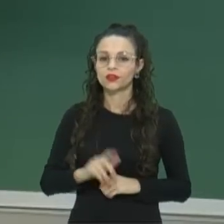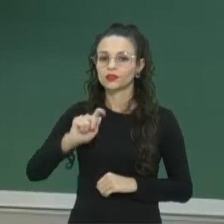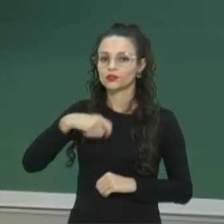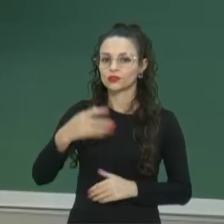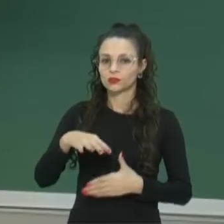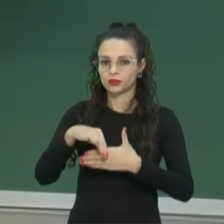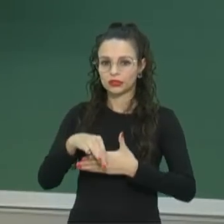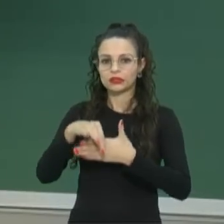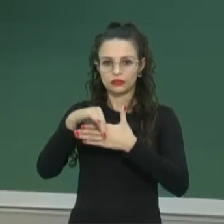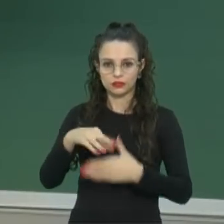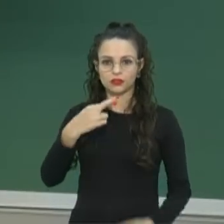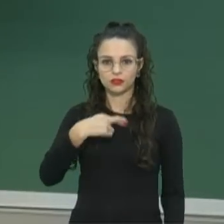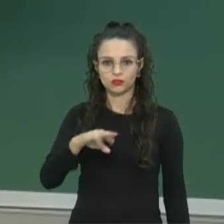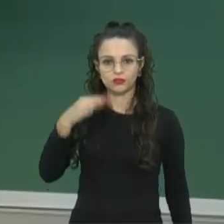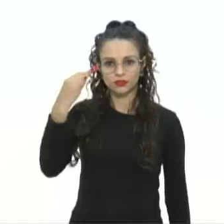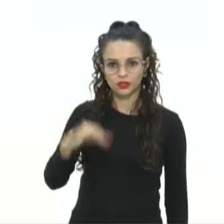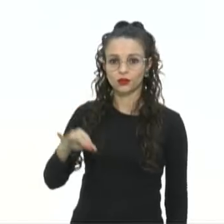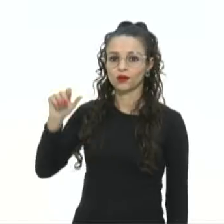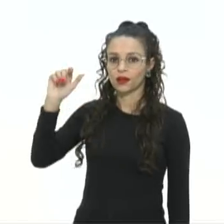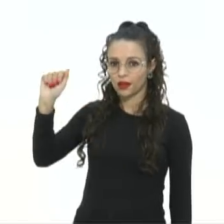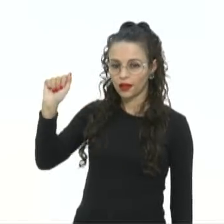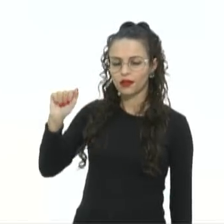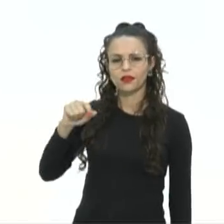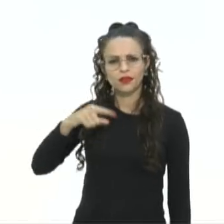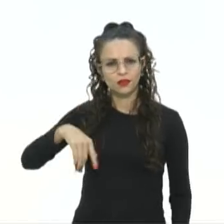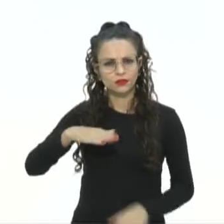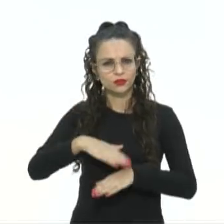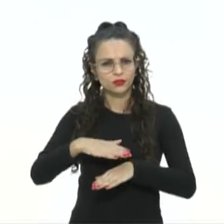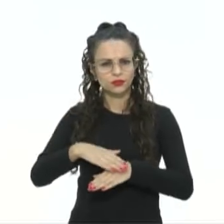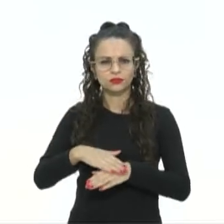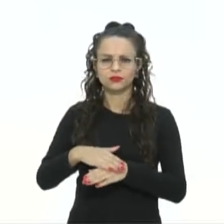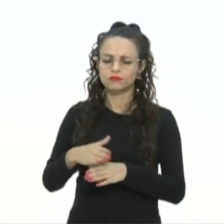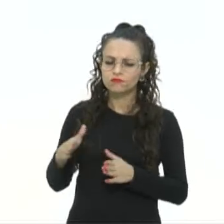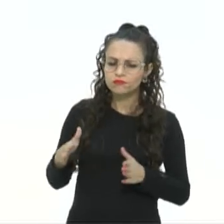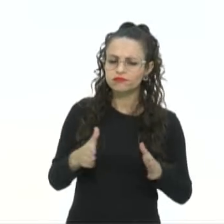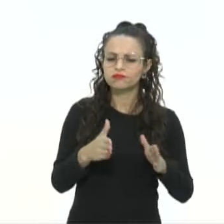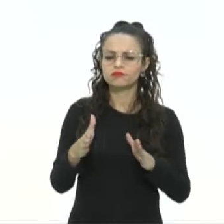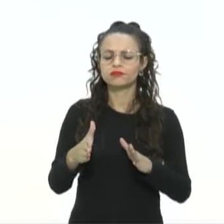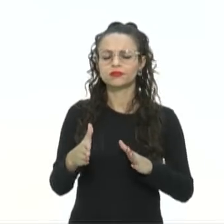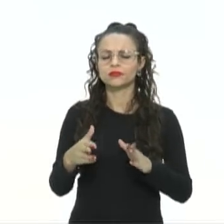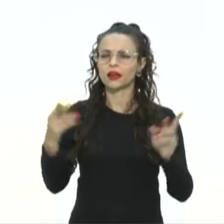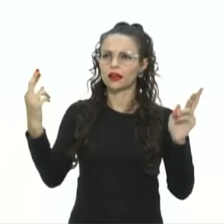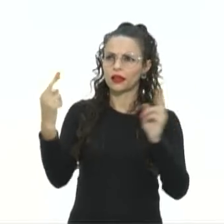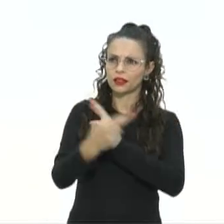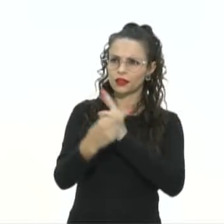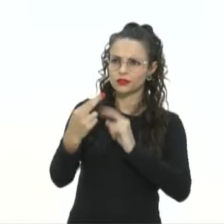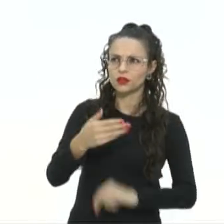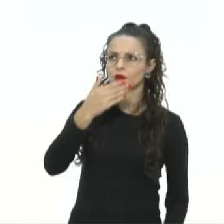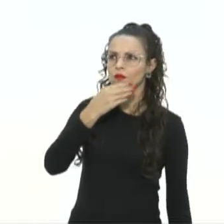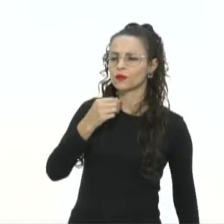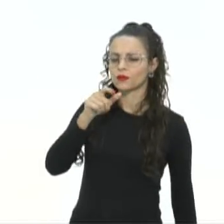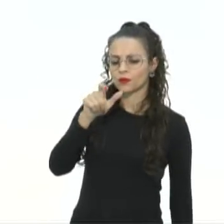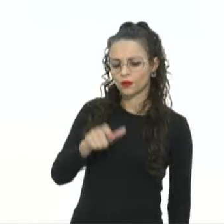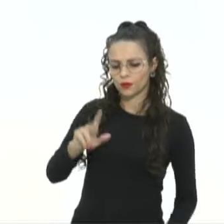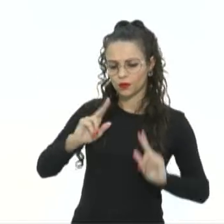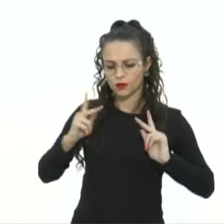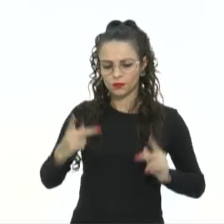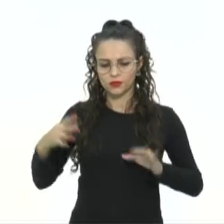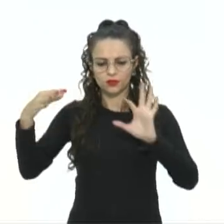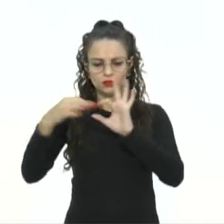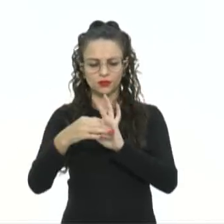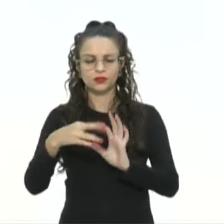religiosos, é correto afirmar, letra A, são condutores, guias que comandam a relação do homem consagrado? Letra B,